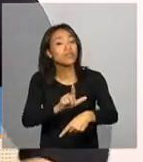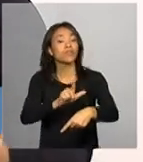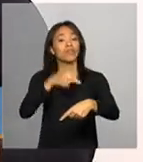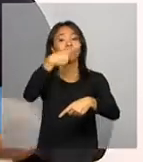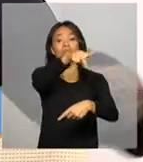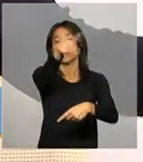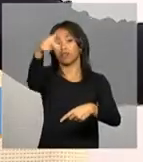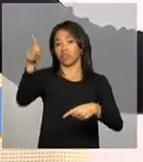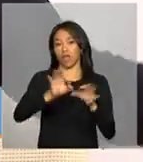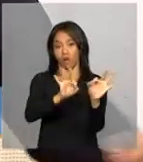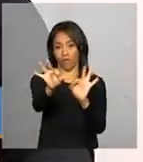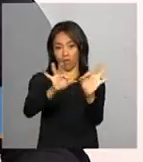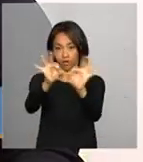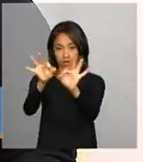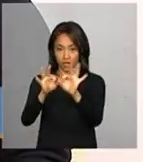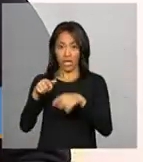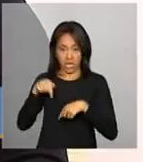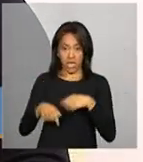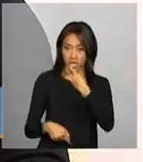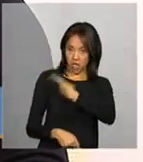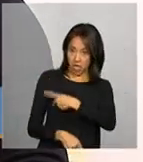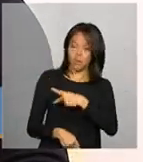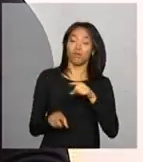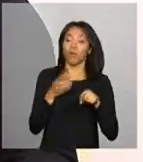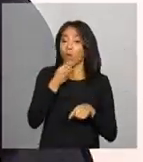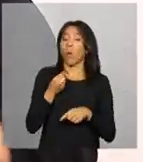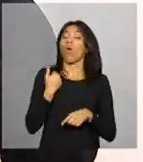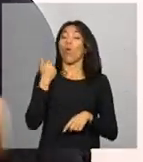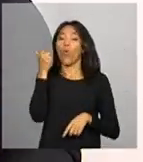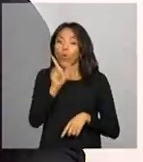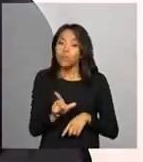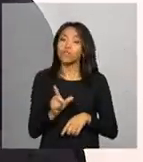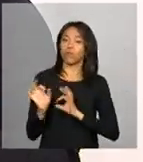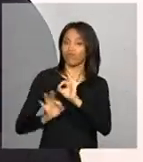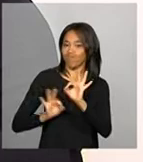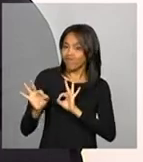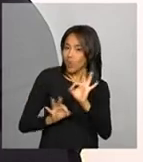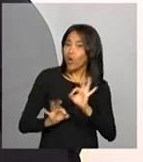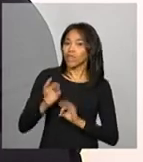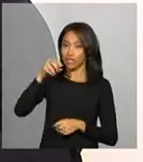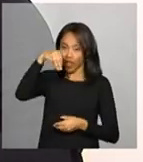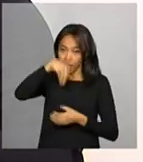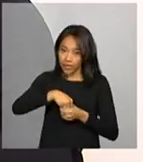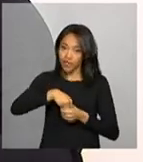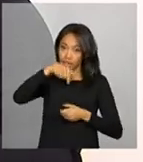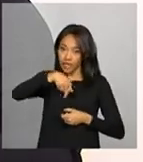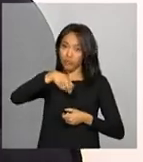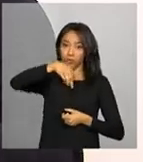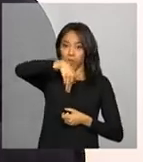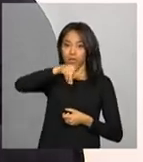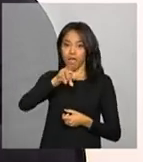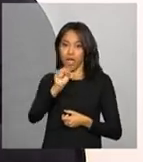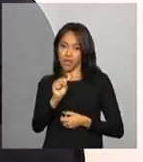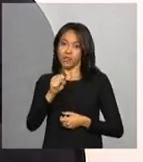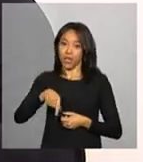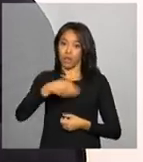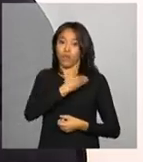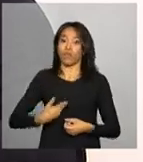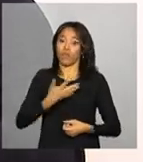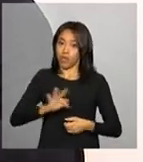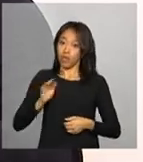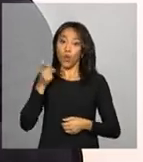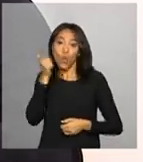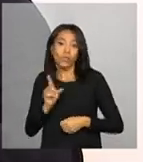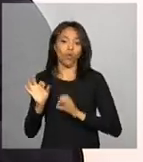estruturar a área do fundo como tanto conseguiu fazer aqui no ministério né no governo federal mas também